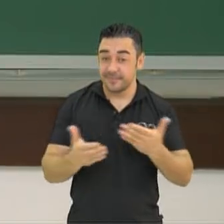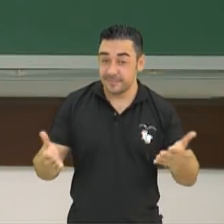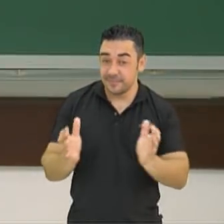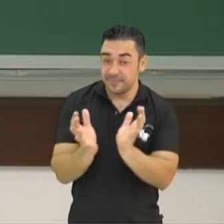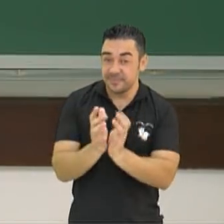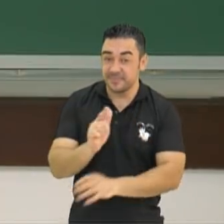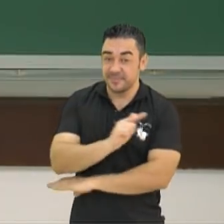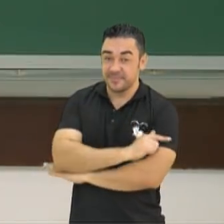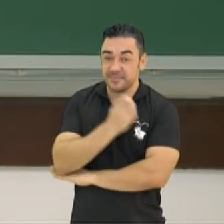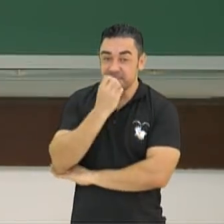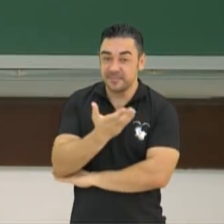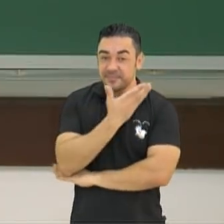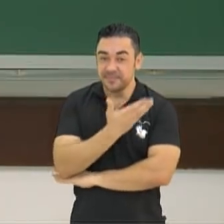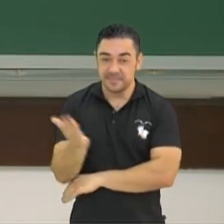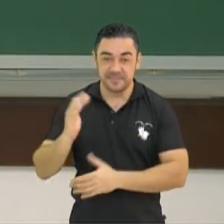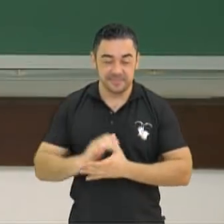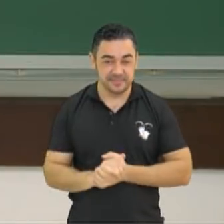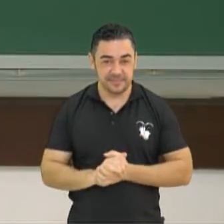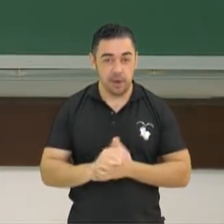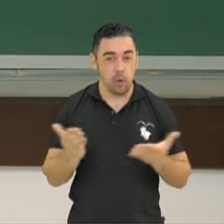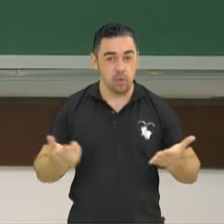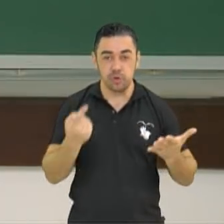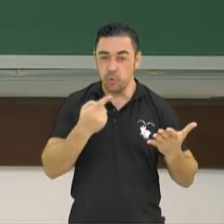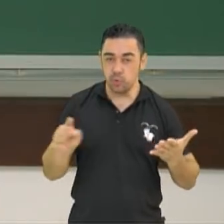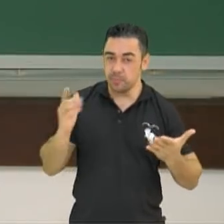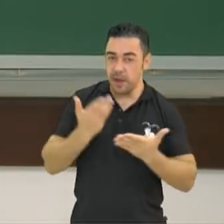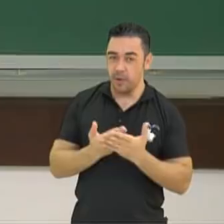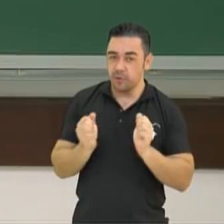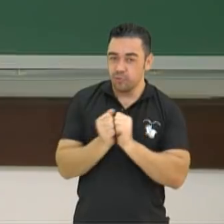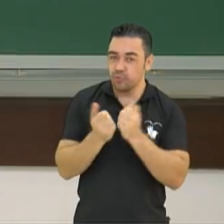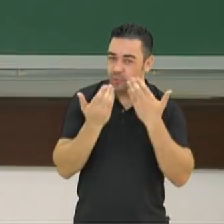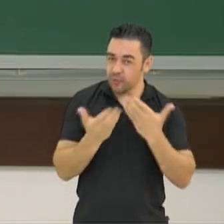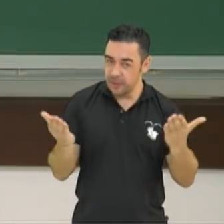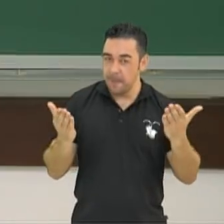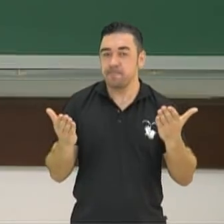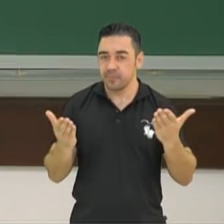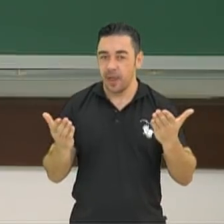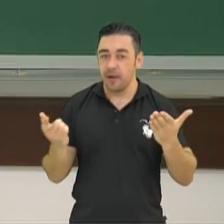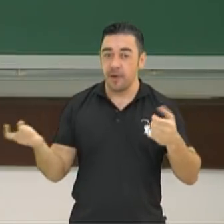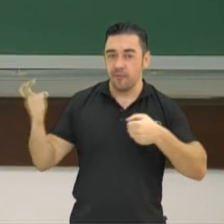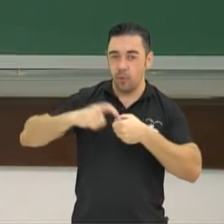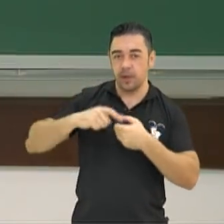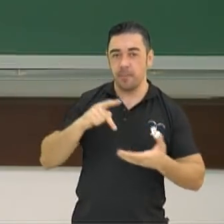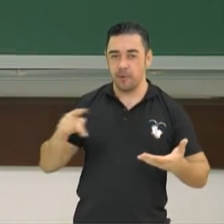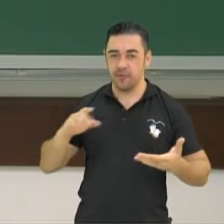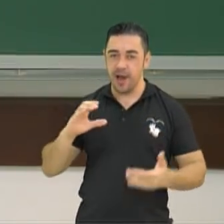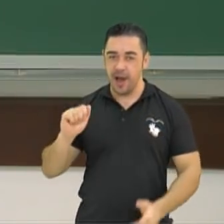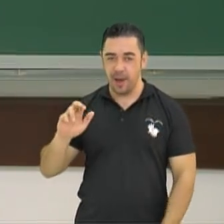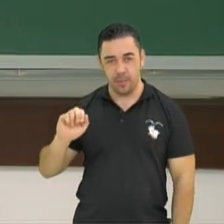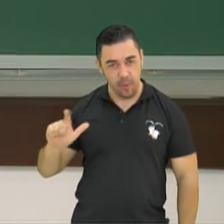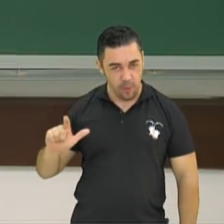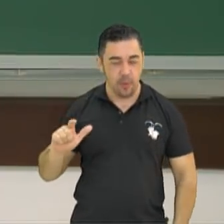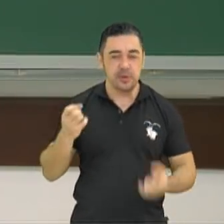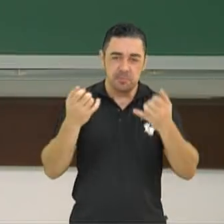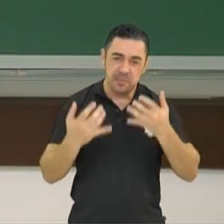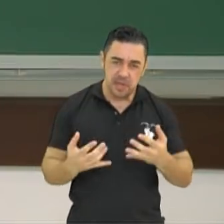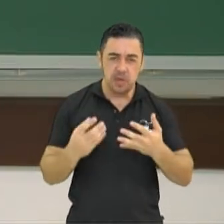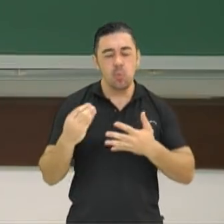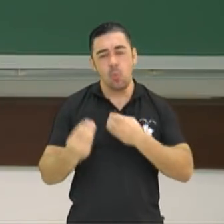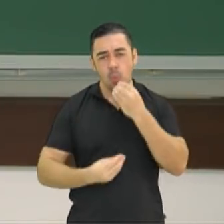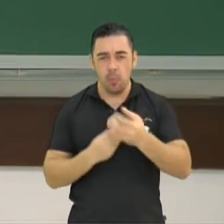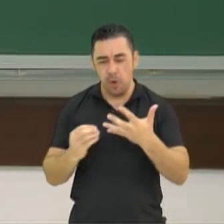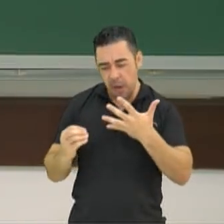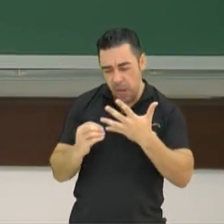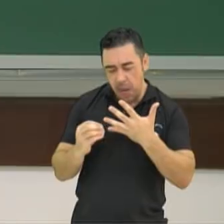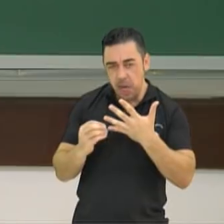sétimo ano, tudo bem com vocês? Essa é a nossa última aula juntos novamente, a aula que vem a professora Carol volta com vocês falando do reino animal com um monte